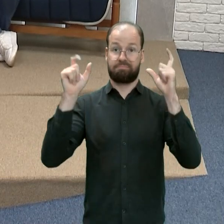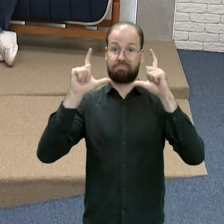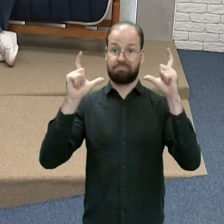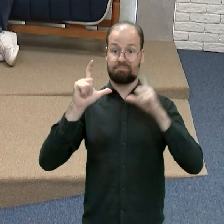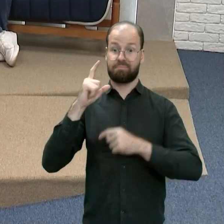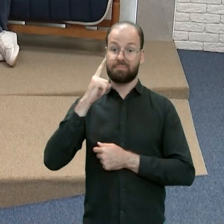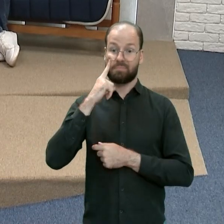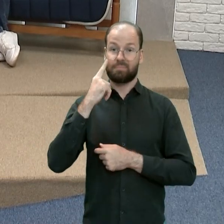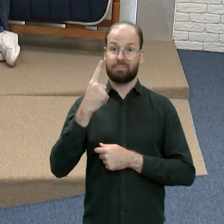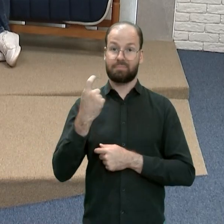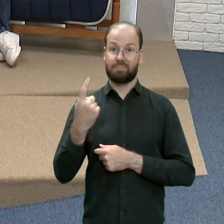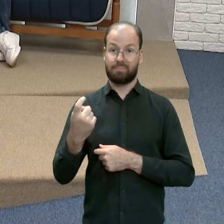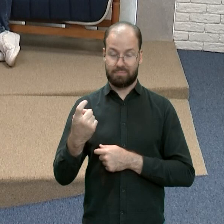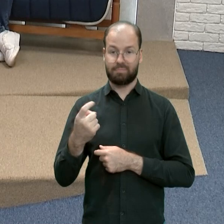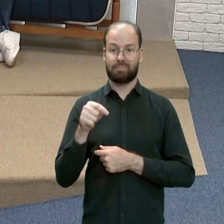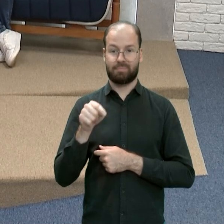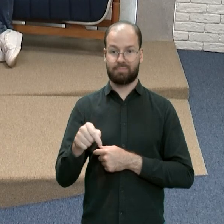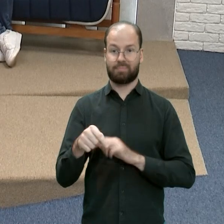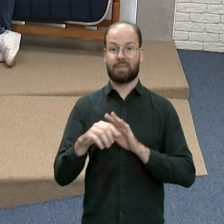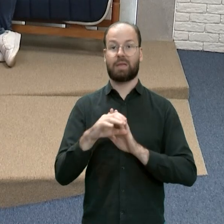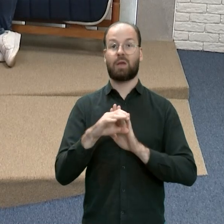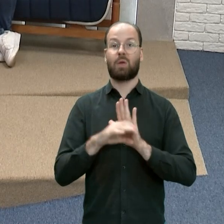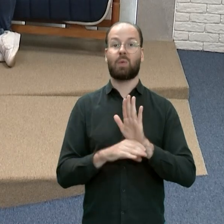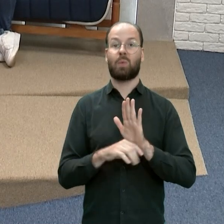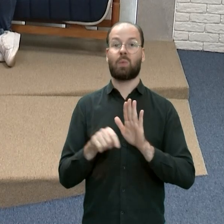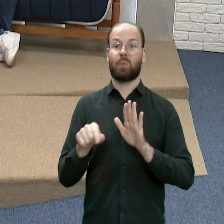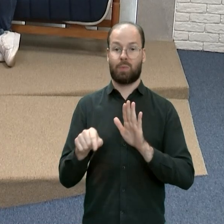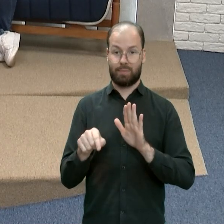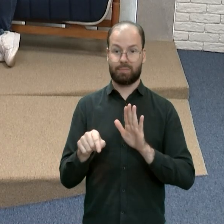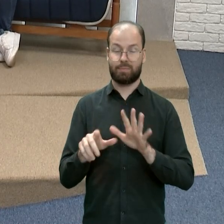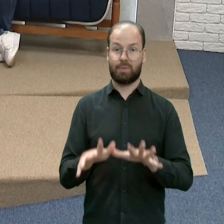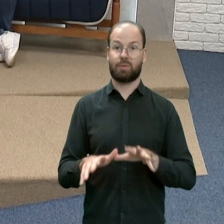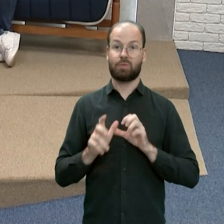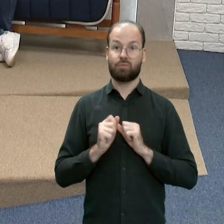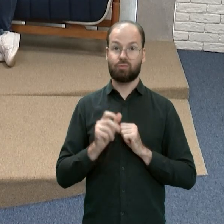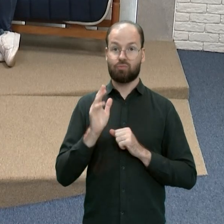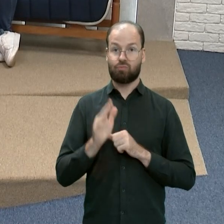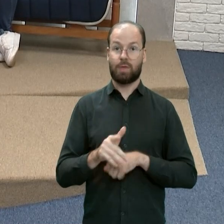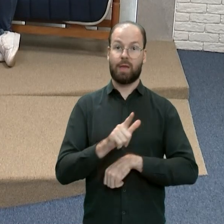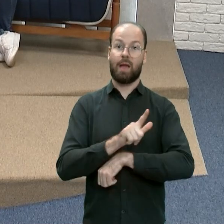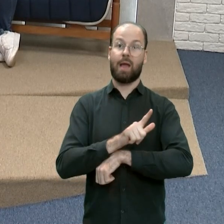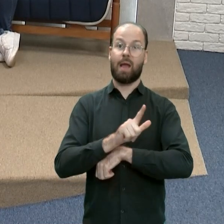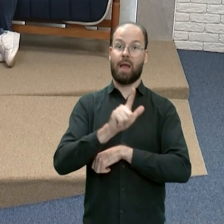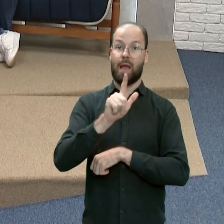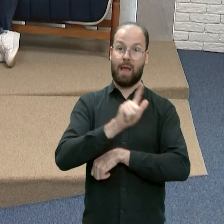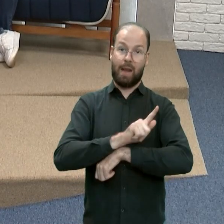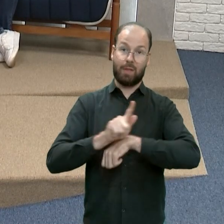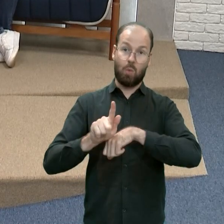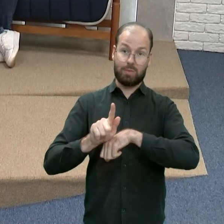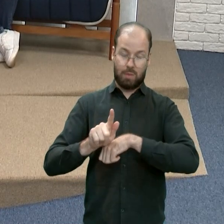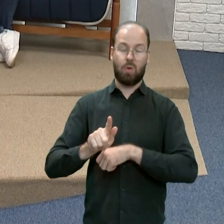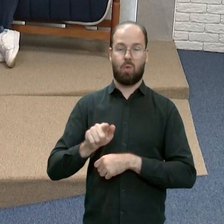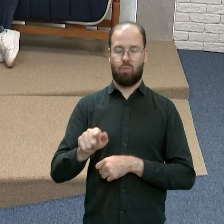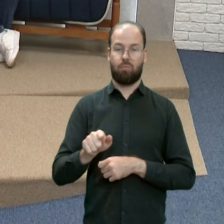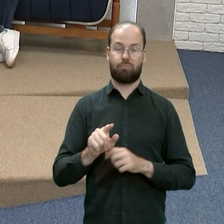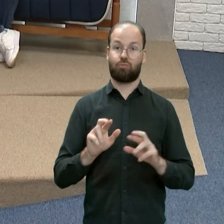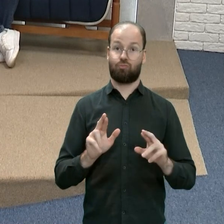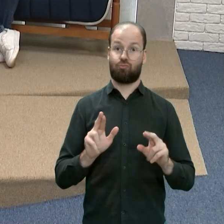né? Exatamente. Esse currículo que é adquirido já na graduação faz uma diferença grandiosa lá na frente, né,